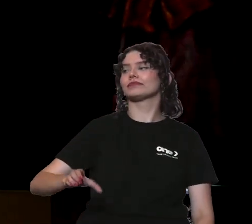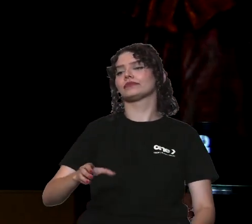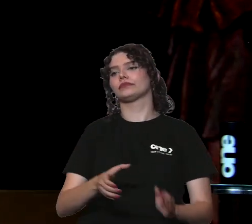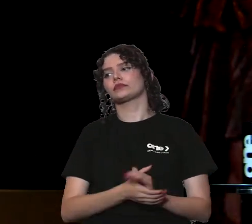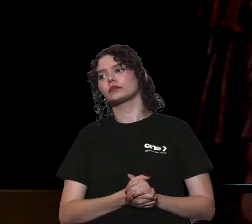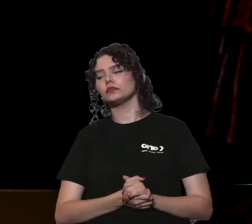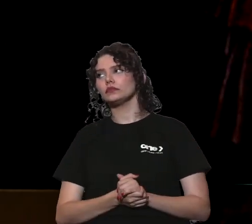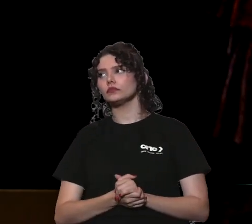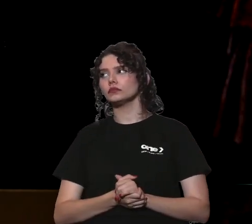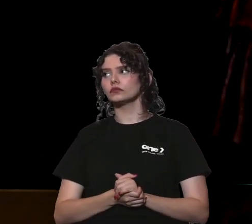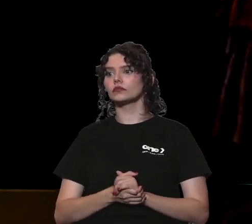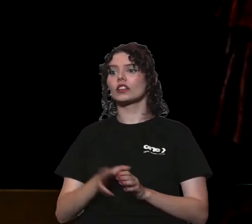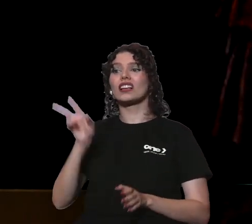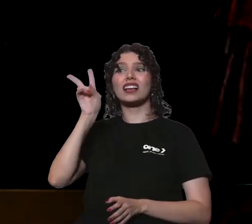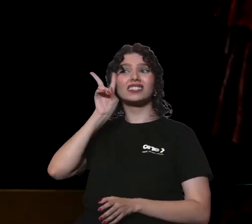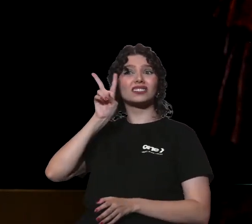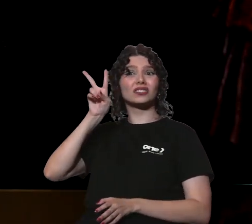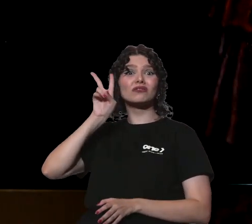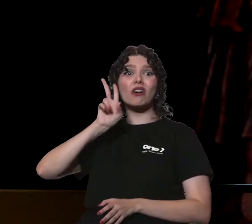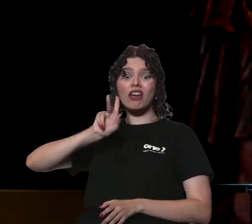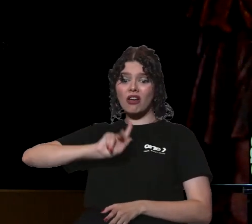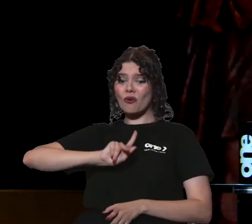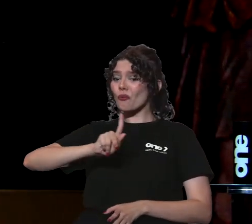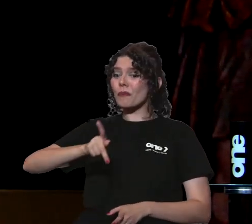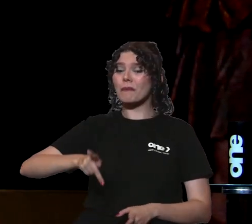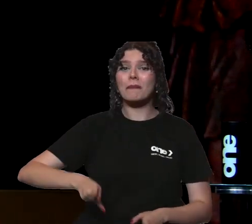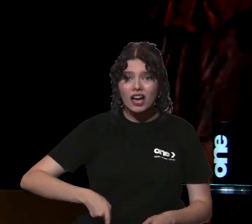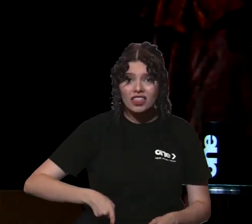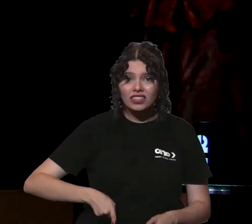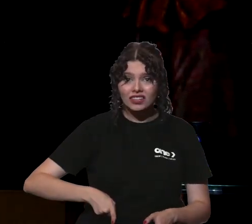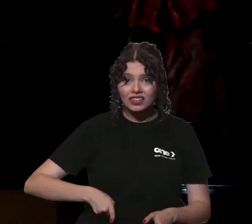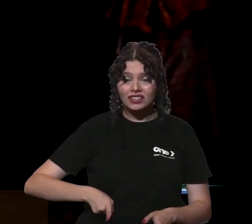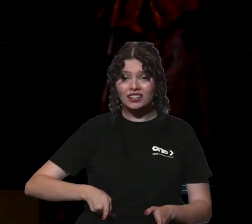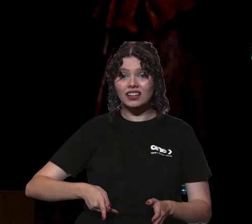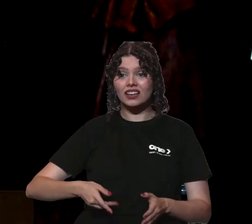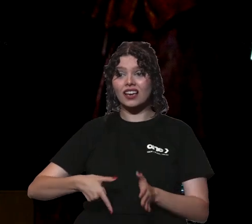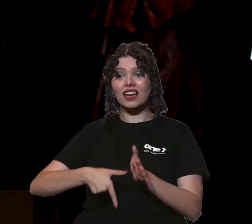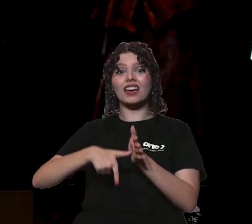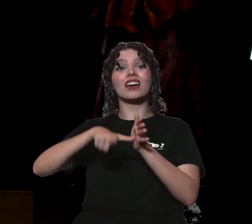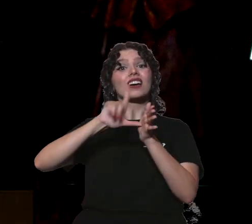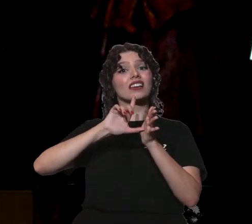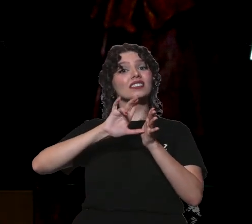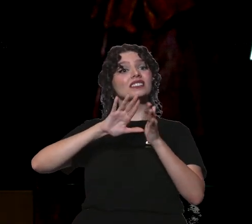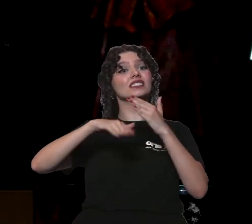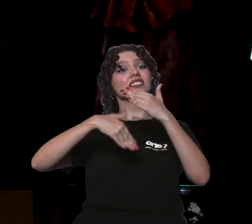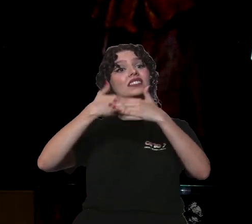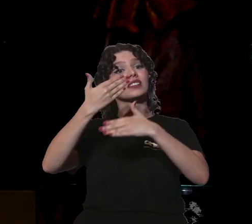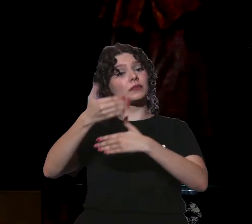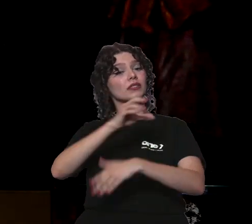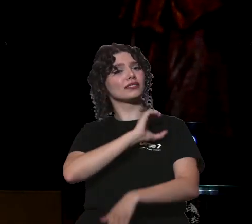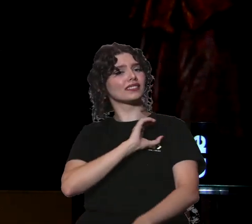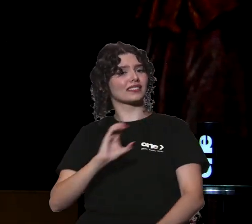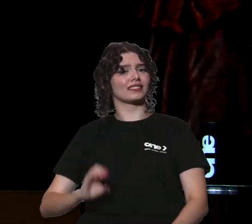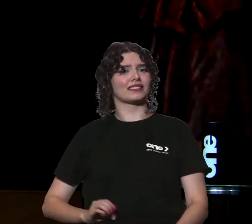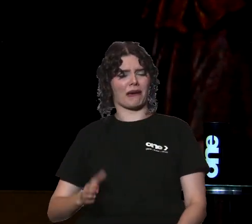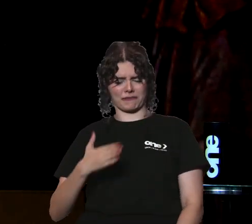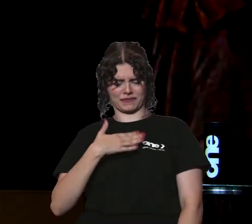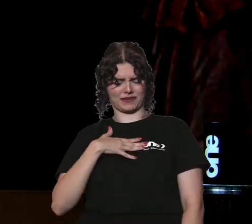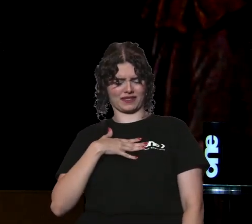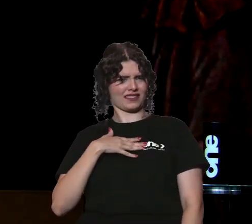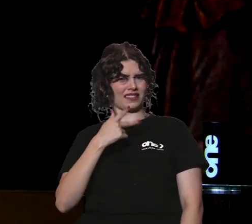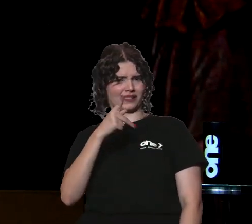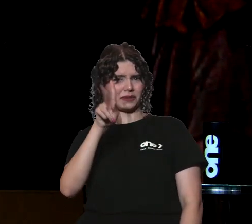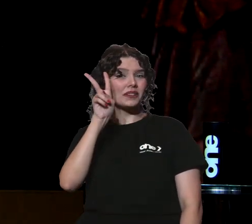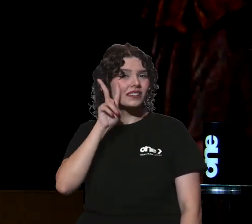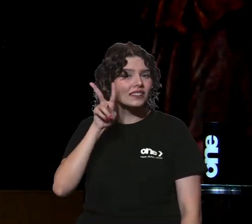de Cristo. A história humana é dividida antes e depois de Cristo, que dirá a minha e a sua história. Quando Jesus entra na